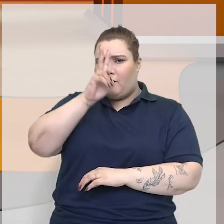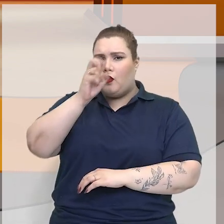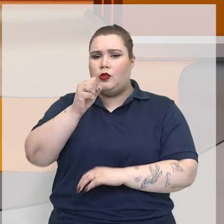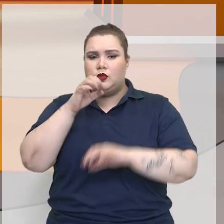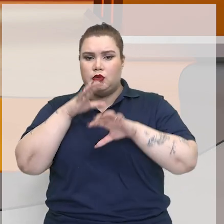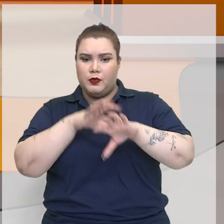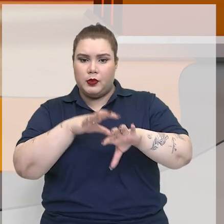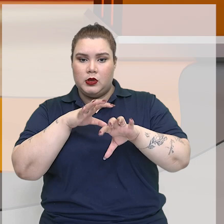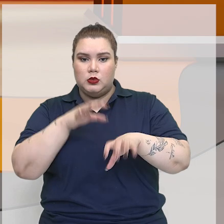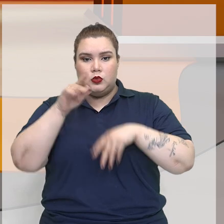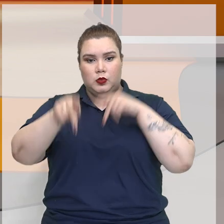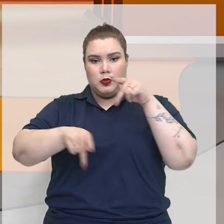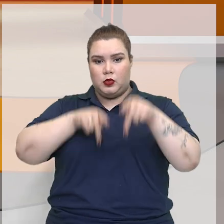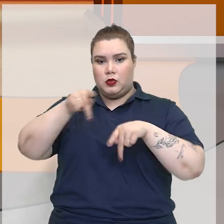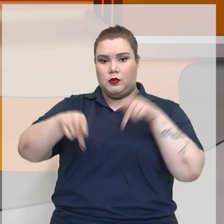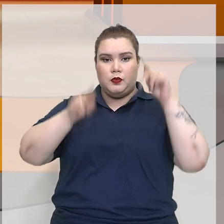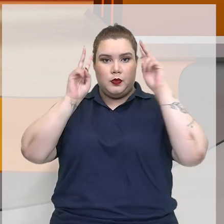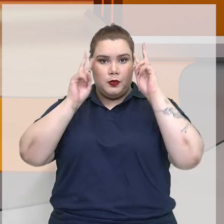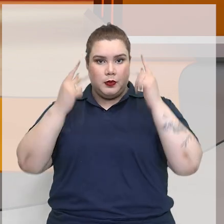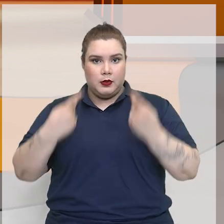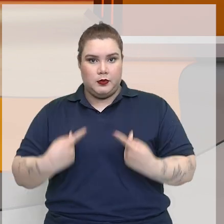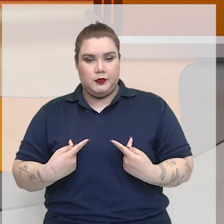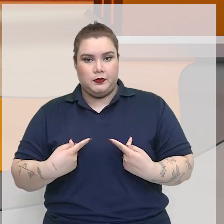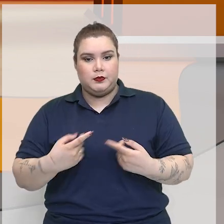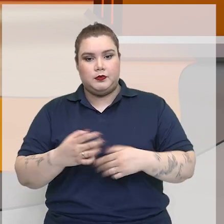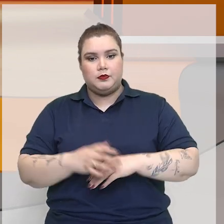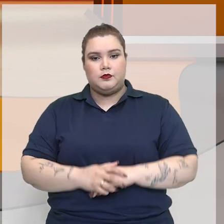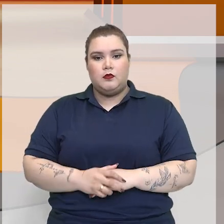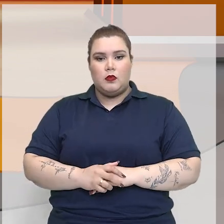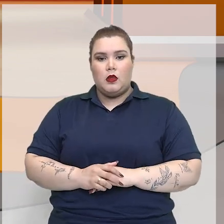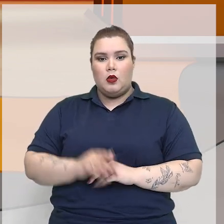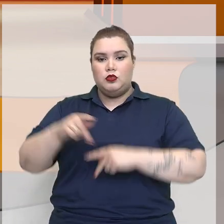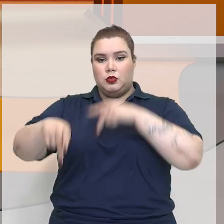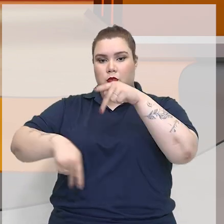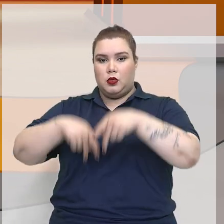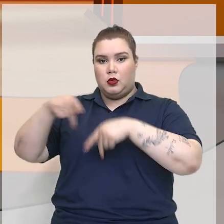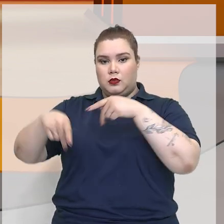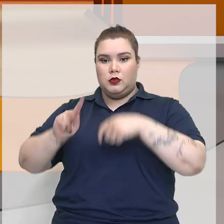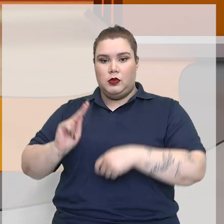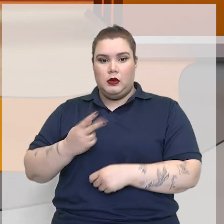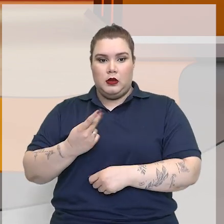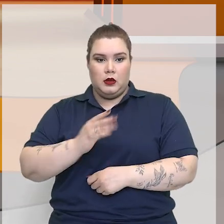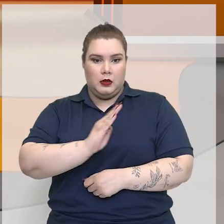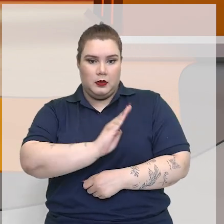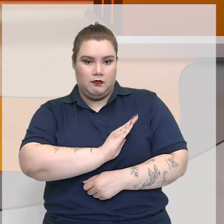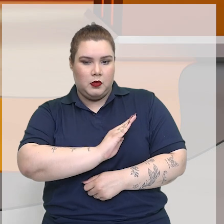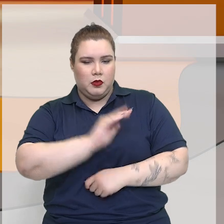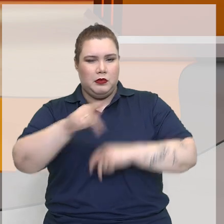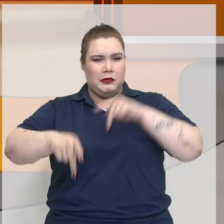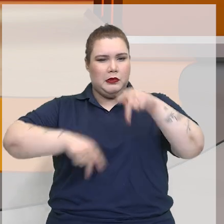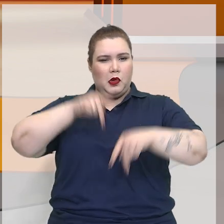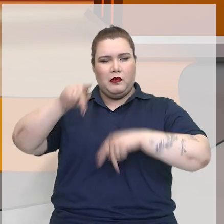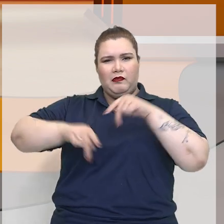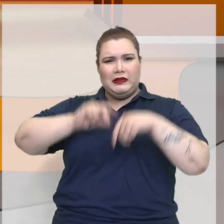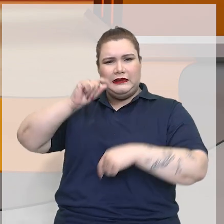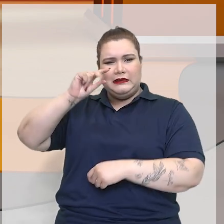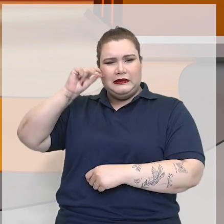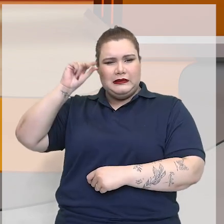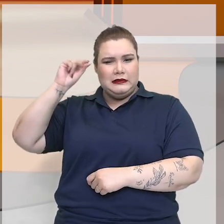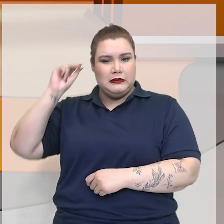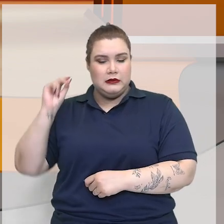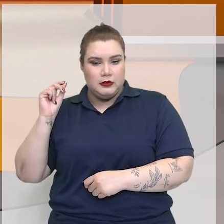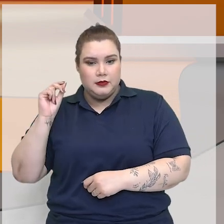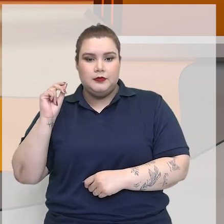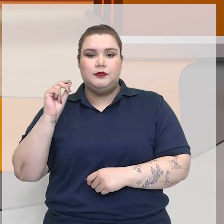demasiadamente a civilização humana. Os hebreus, né, eles são um povo muito antigo. E